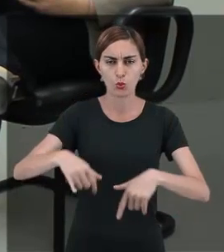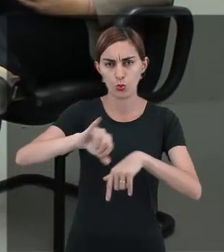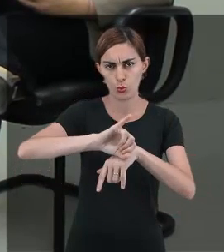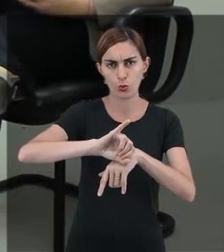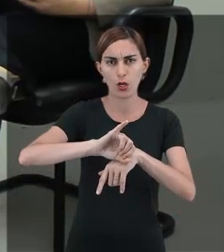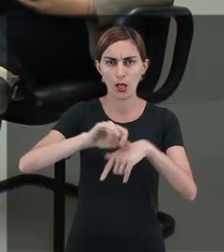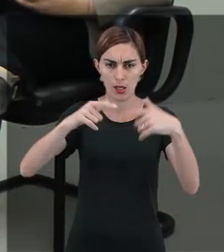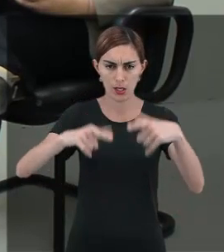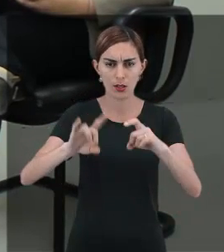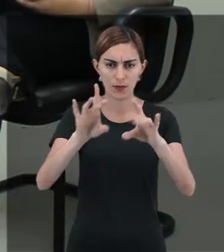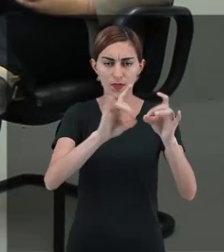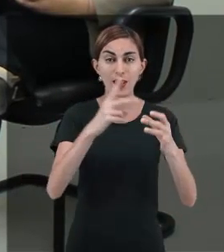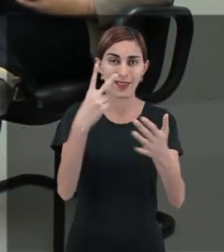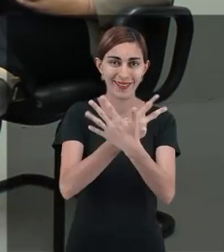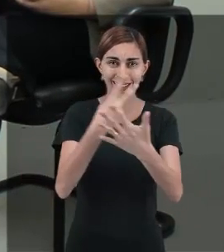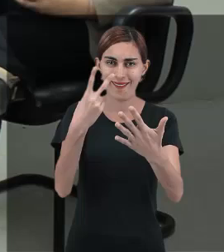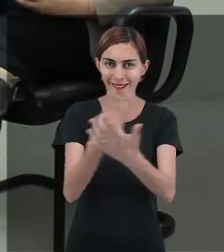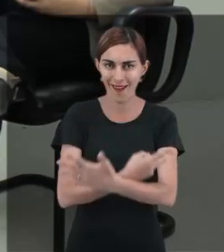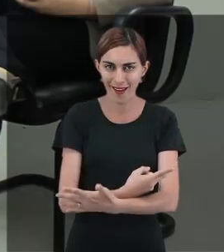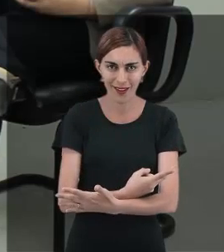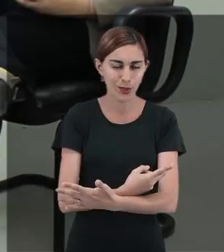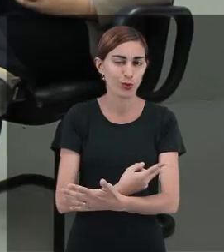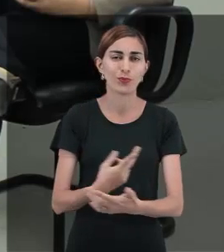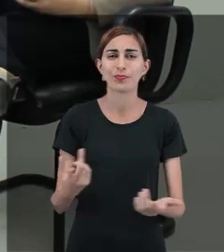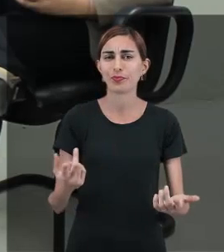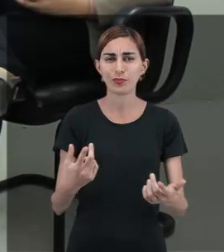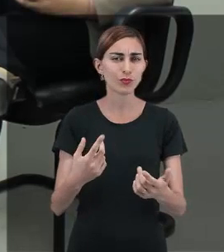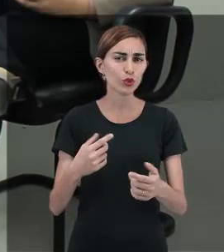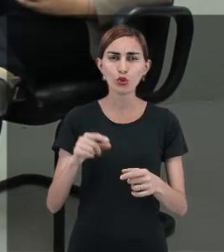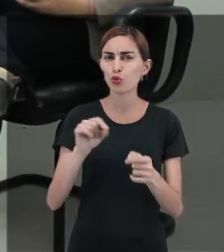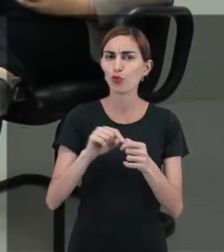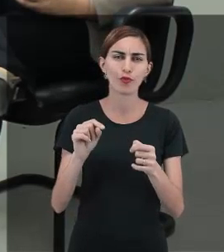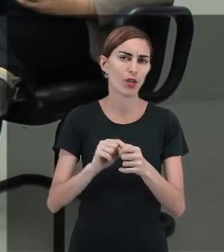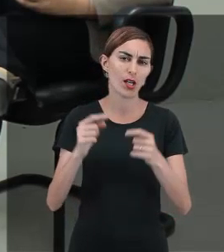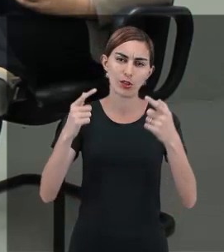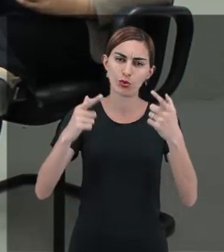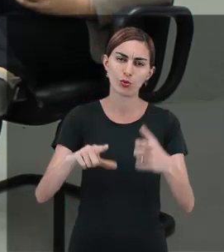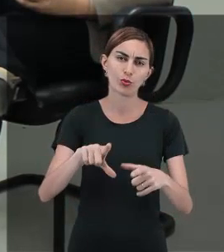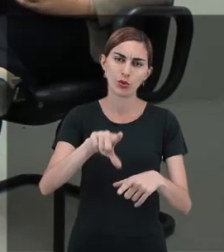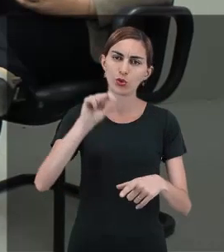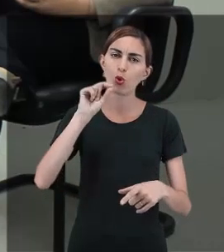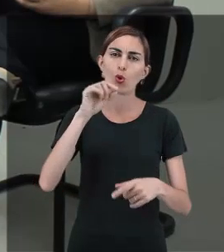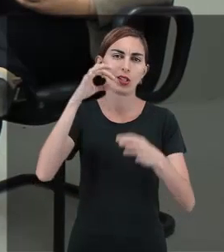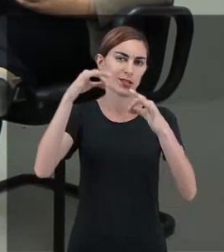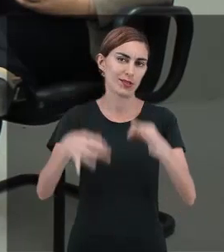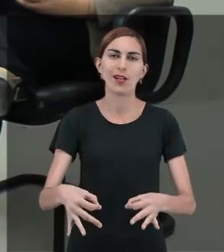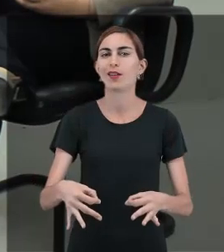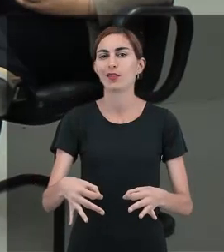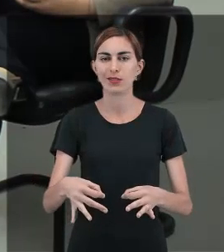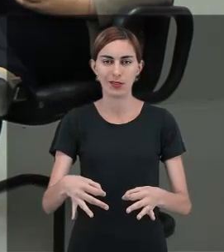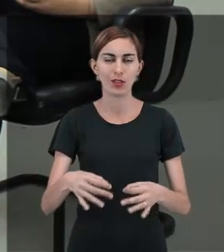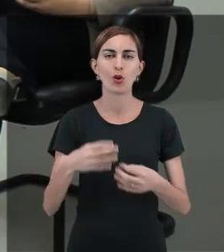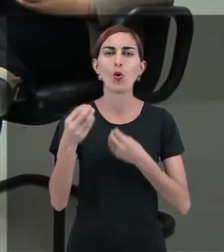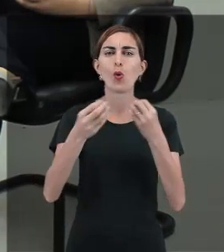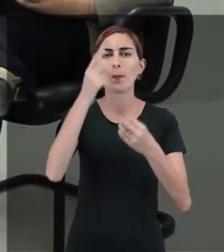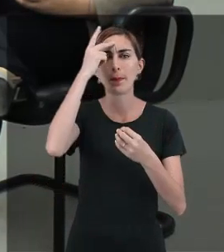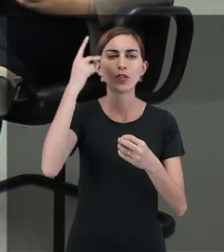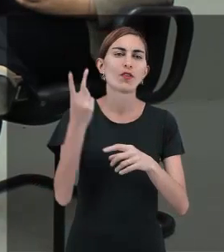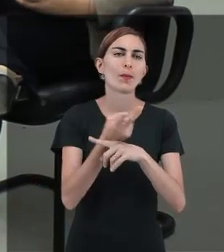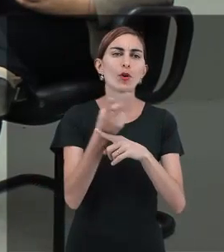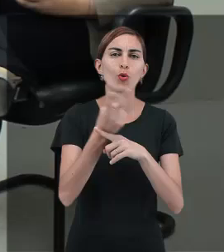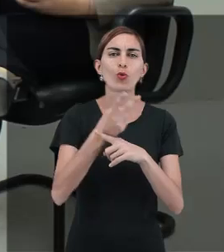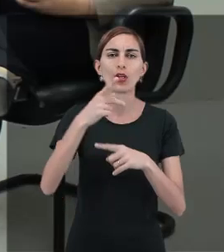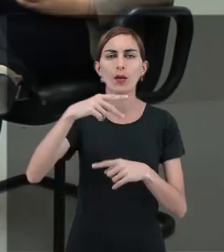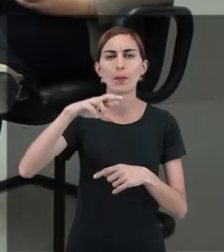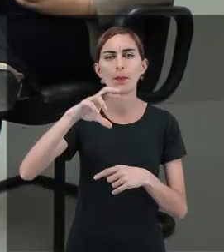errado, a gente não faz a escolha do ponto de compra correto, ou seja, onde é que o consumidor quer buscar aquele produto, né? Então, o local que